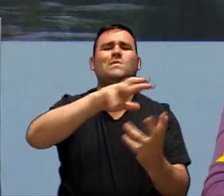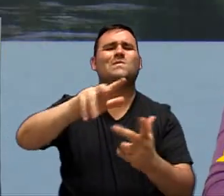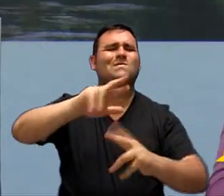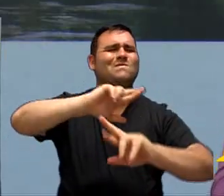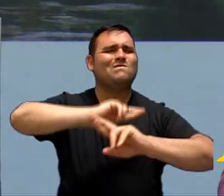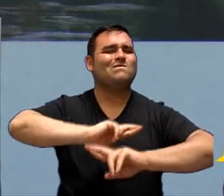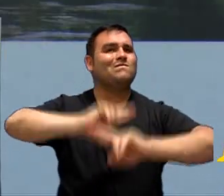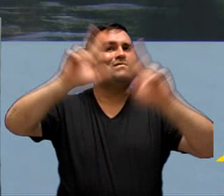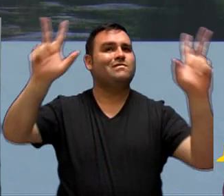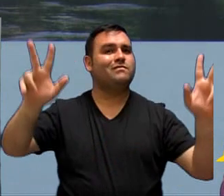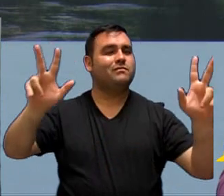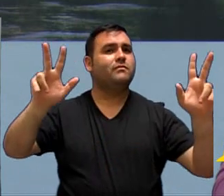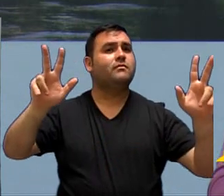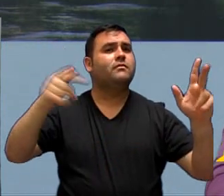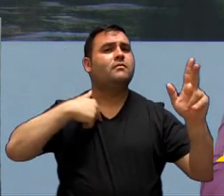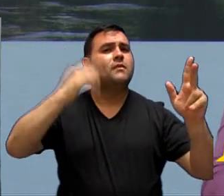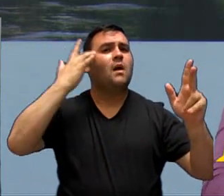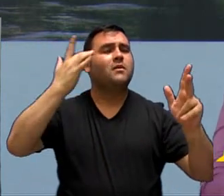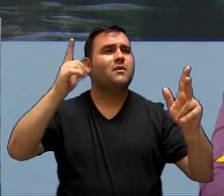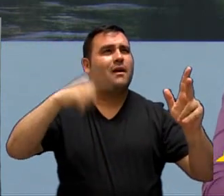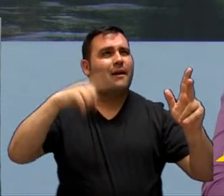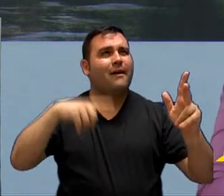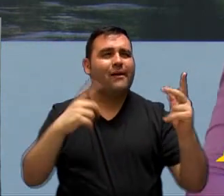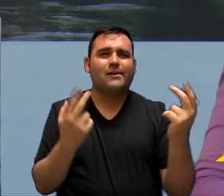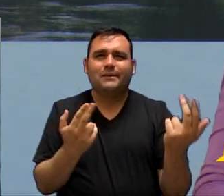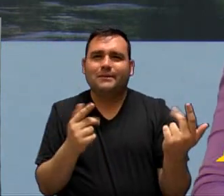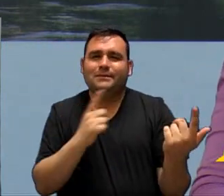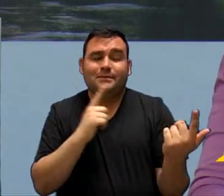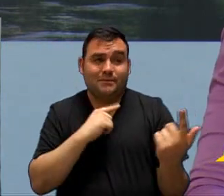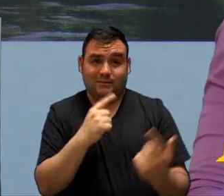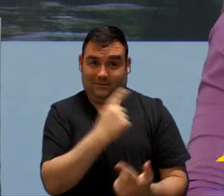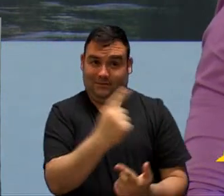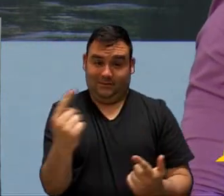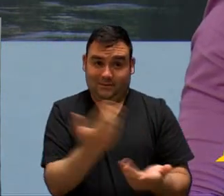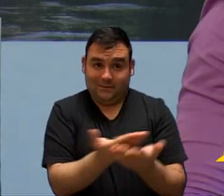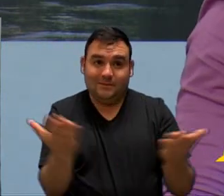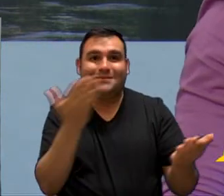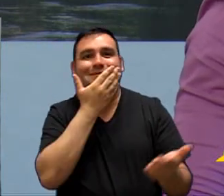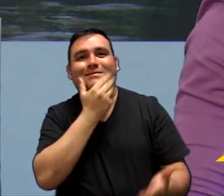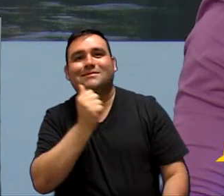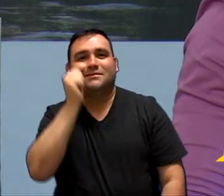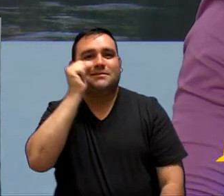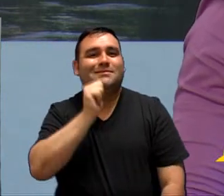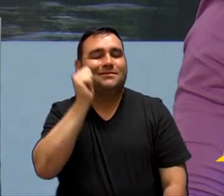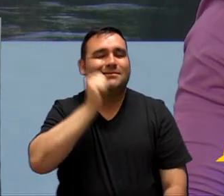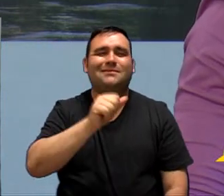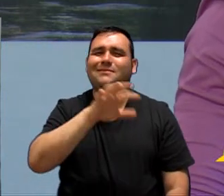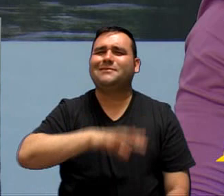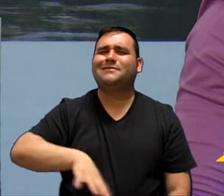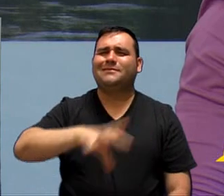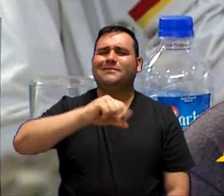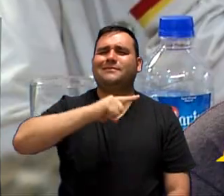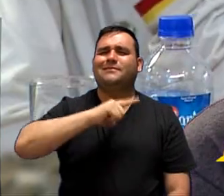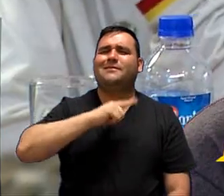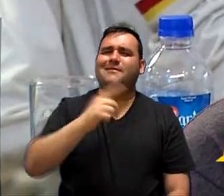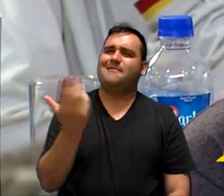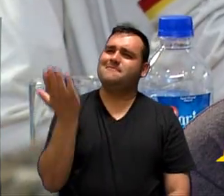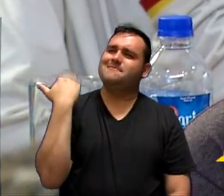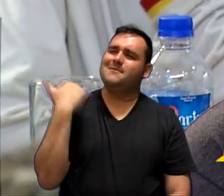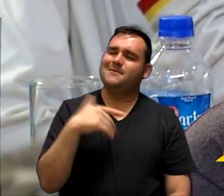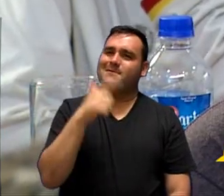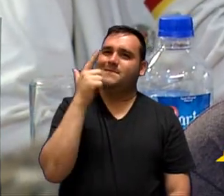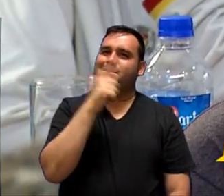diferente. E eu acredito que foi um pouquinho disso que vocês, meninos e meninas, tiveram a oportunidade